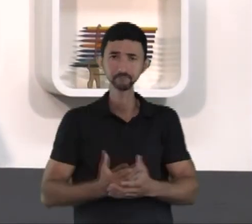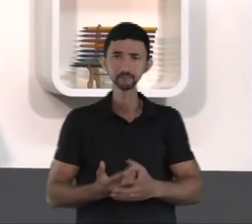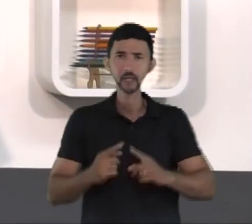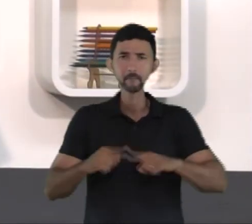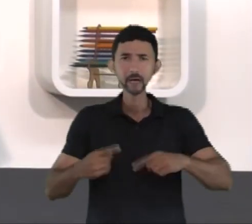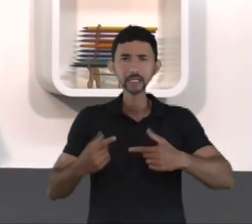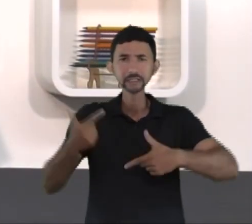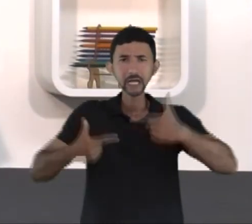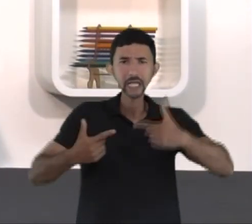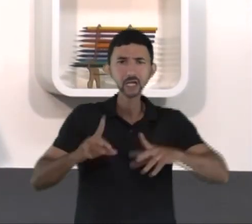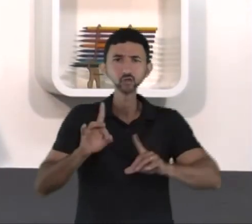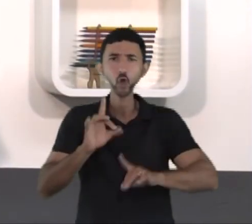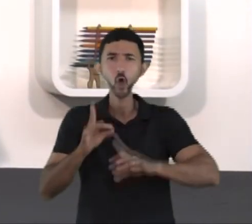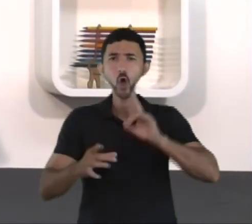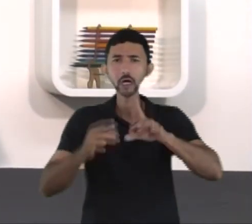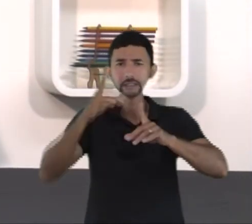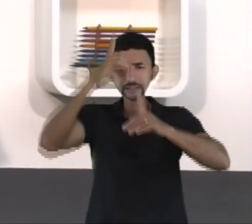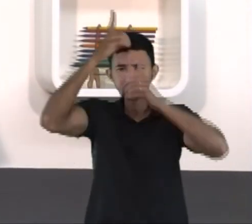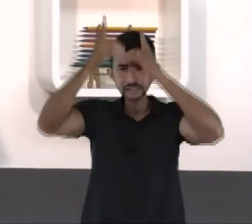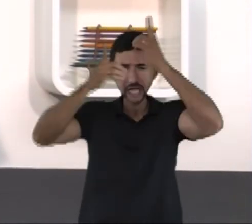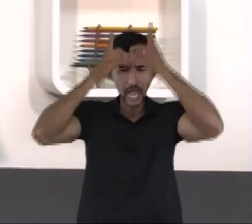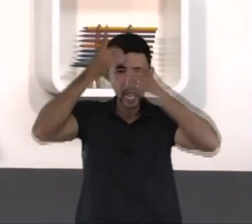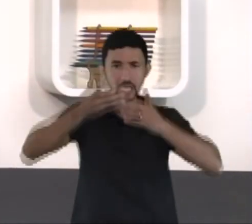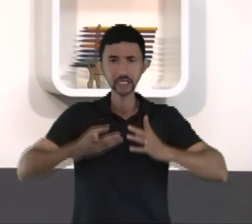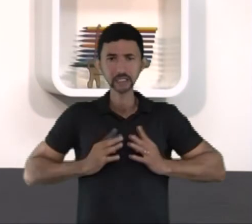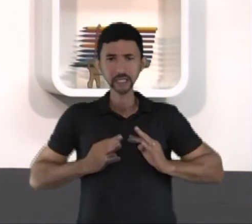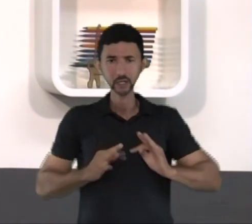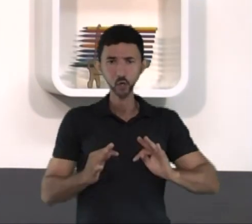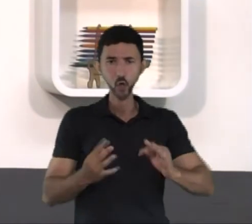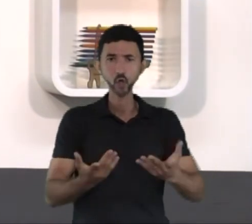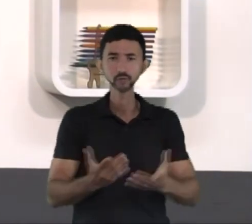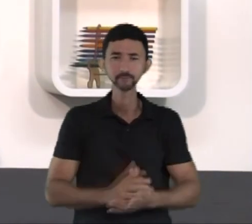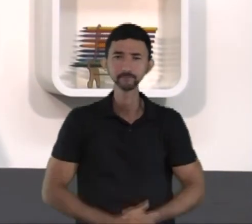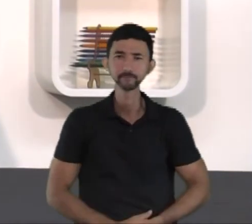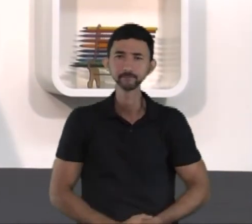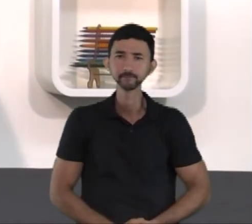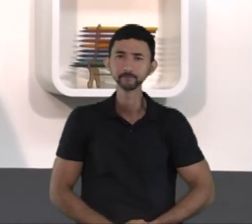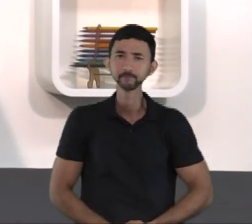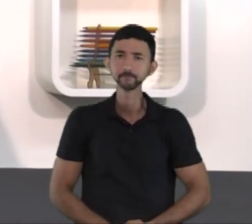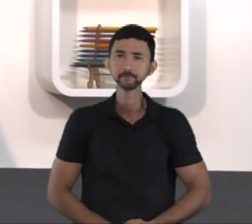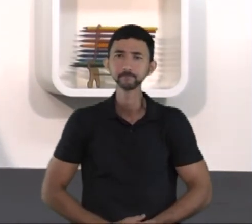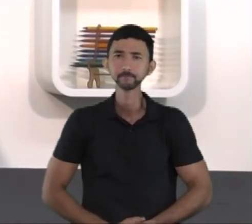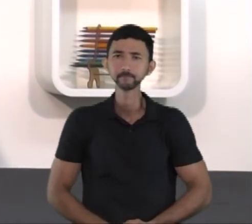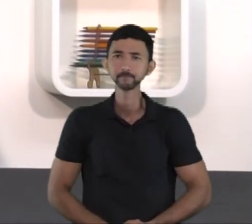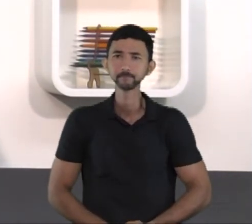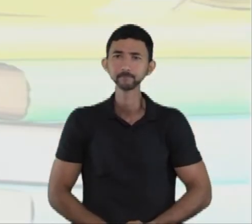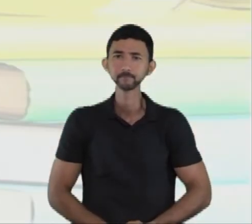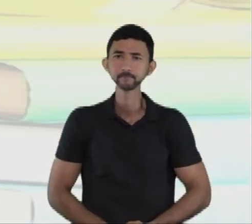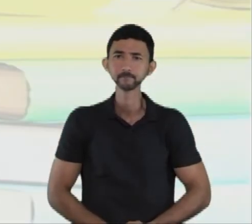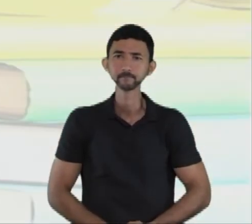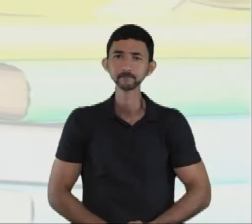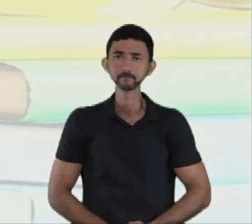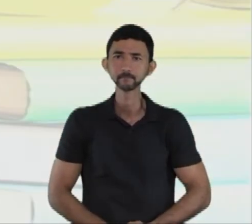cavou mesmo no campo ideológico, no campo tecnológico, né? Enfim, vamos para cá.